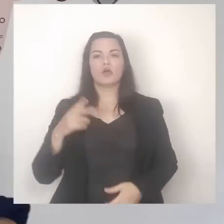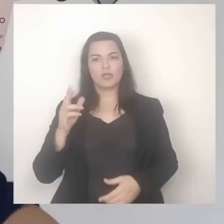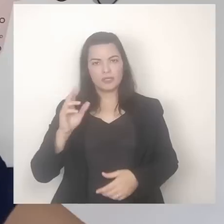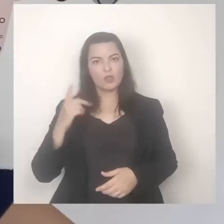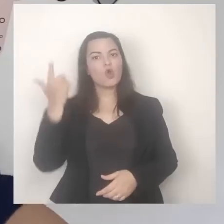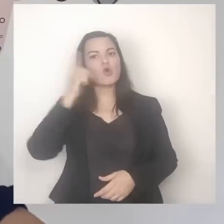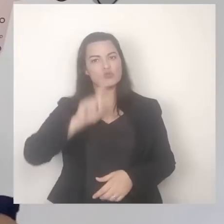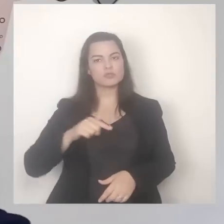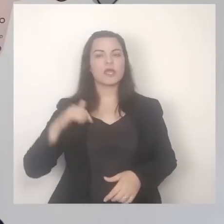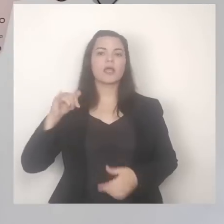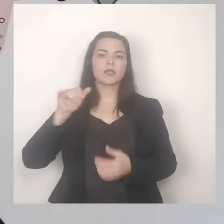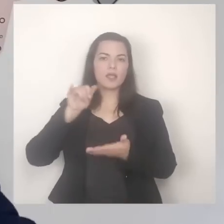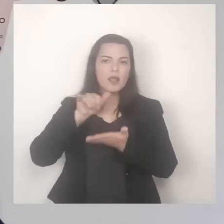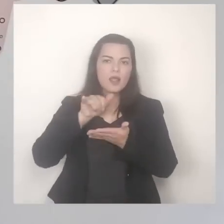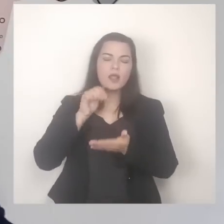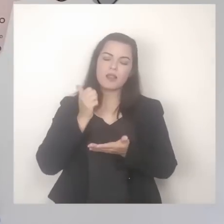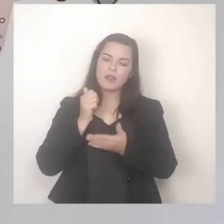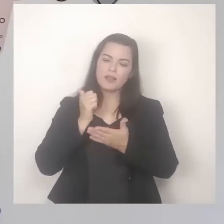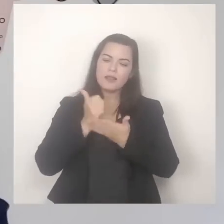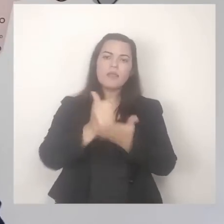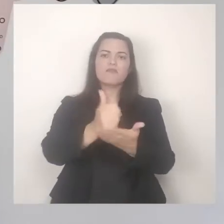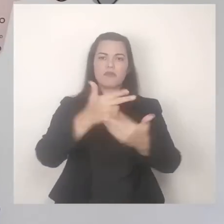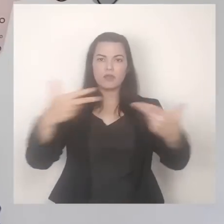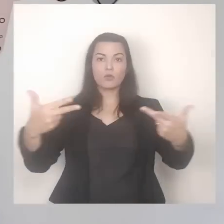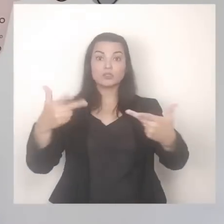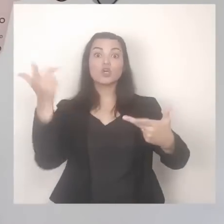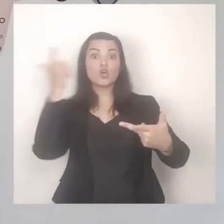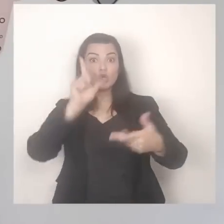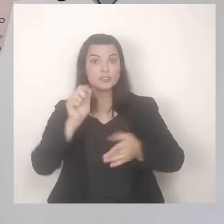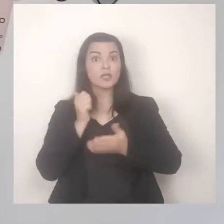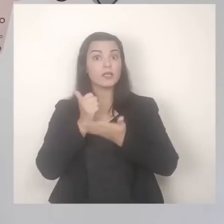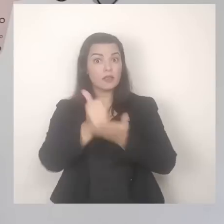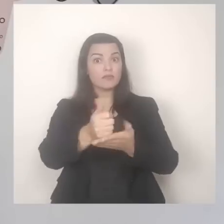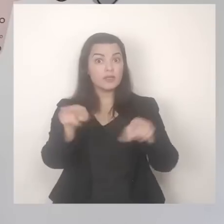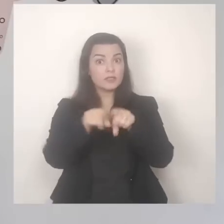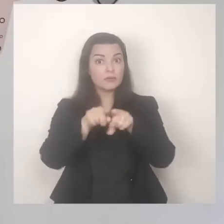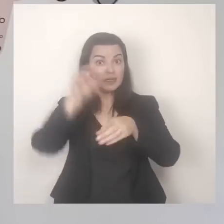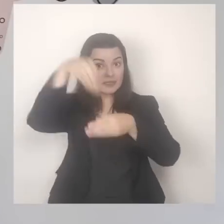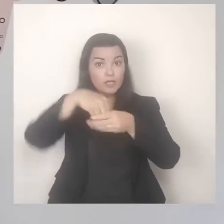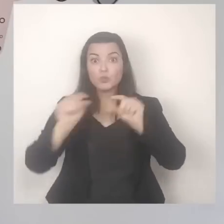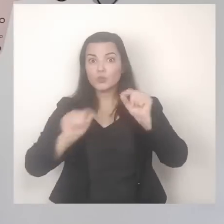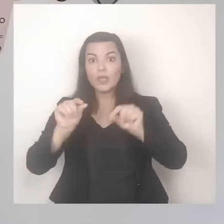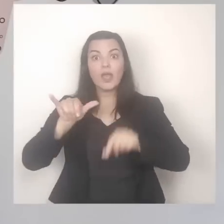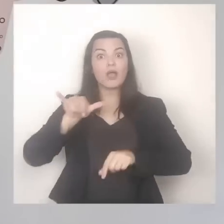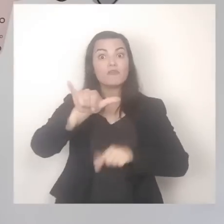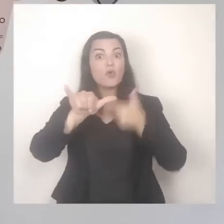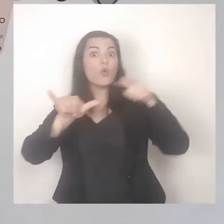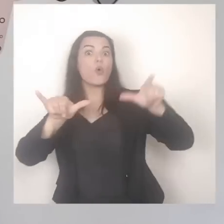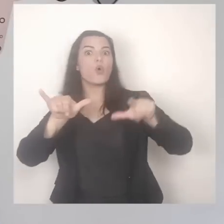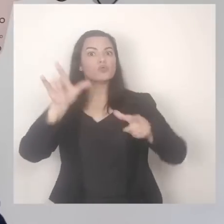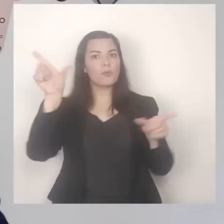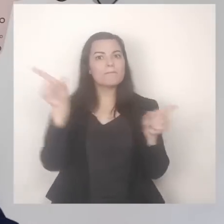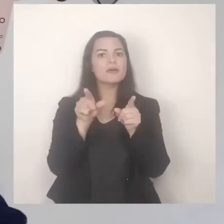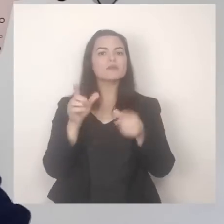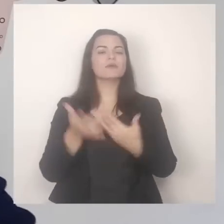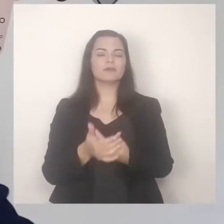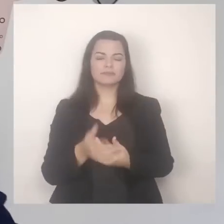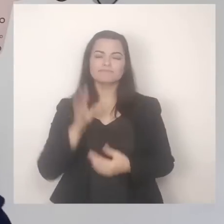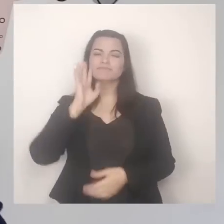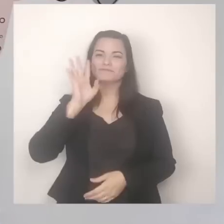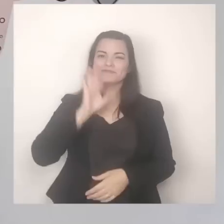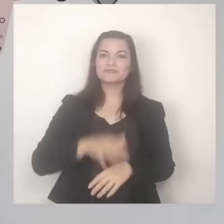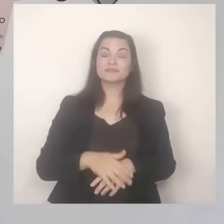transportando. Ele consegue até transportar um outro avião dentro dele. Olha que poderoso! Bem legal, né? Então,